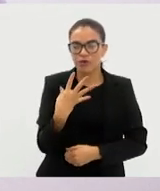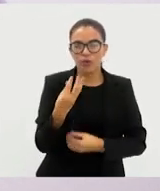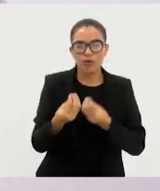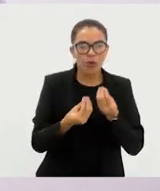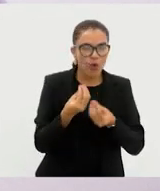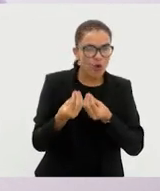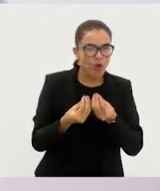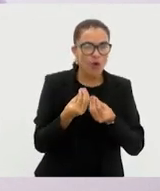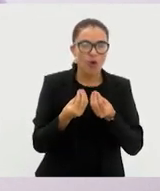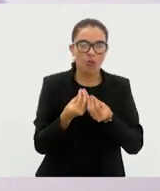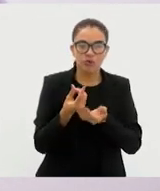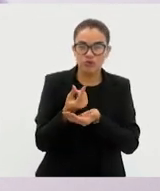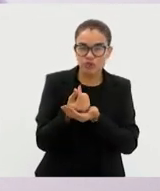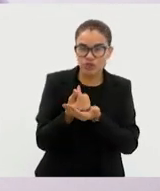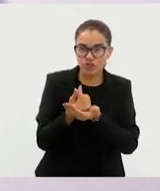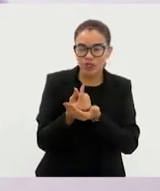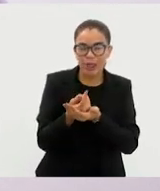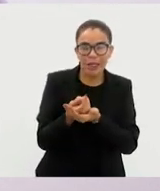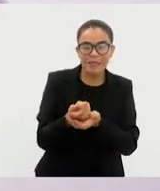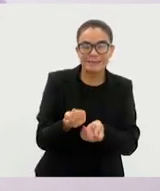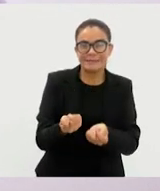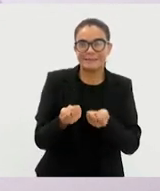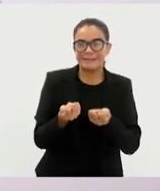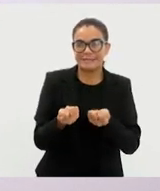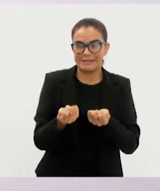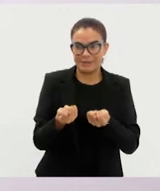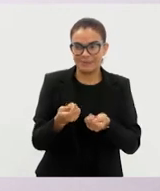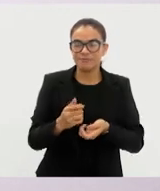com os orçamentos que estão sendo delegados a eles.